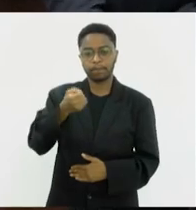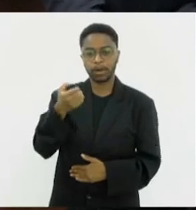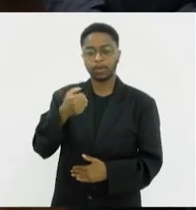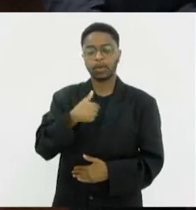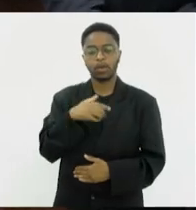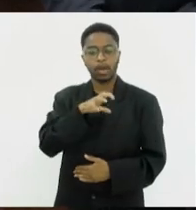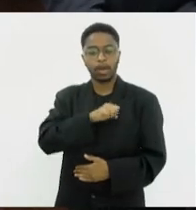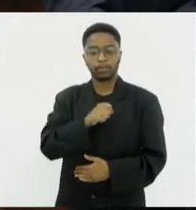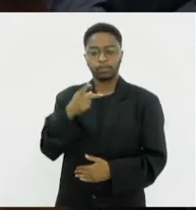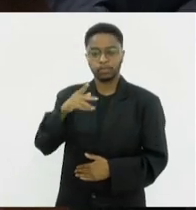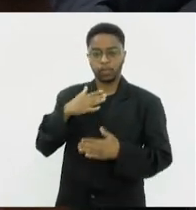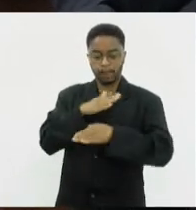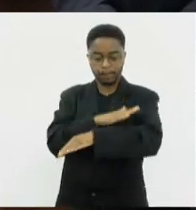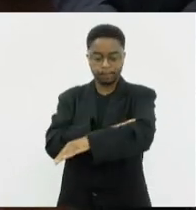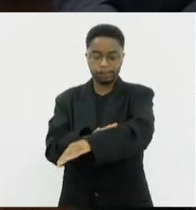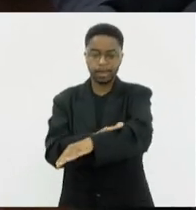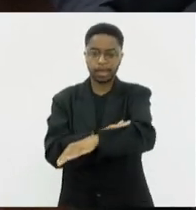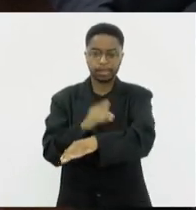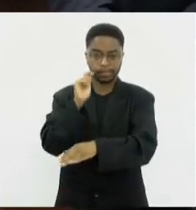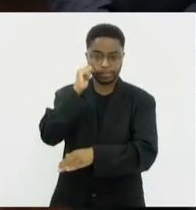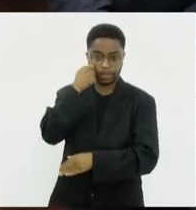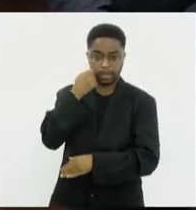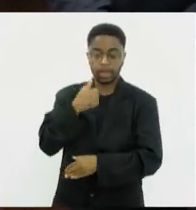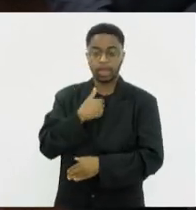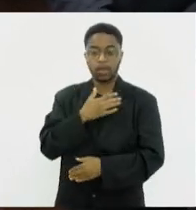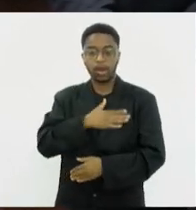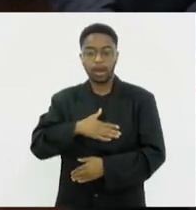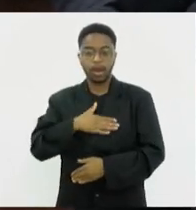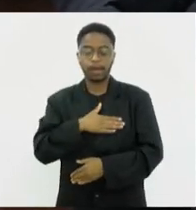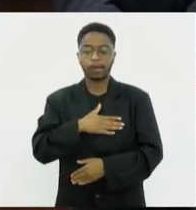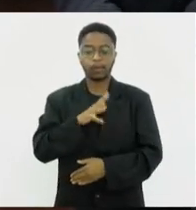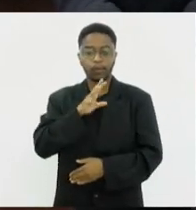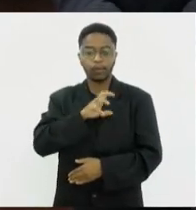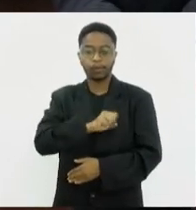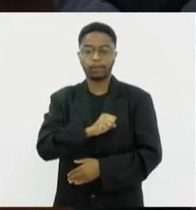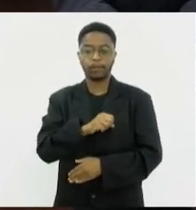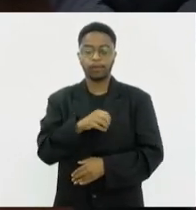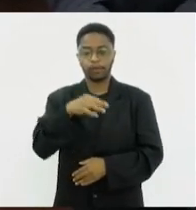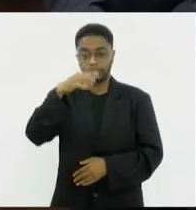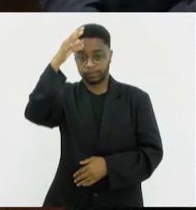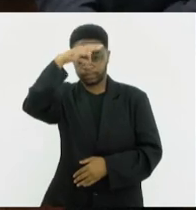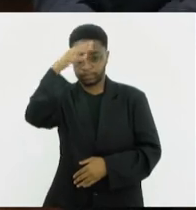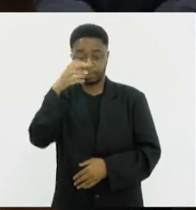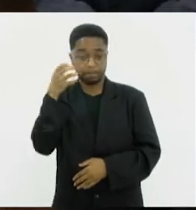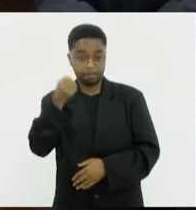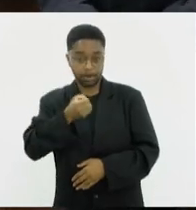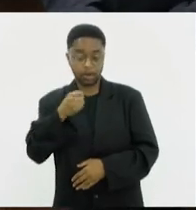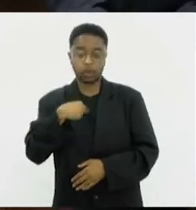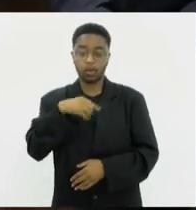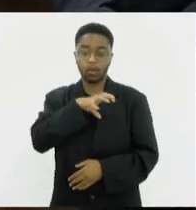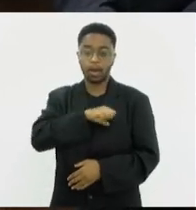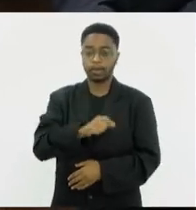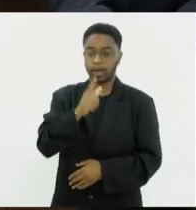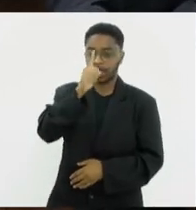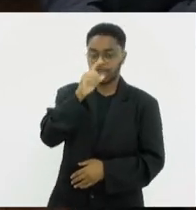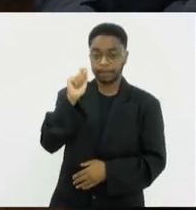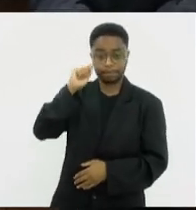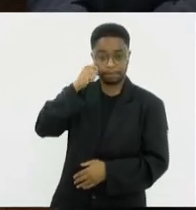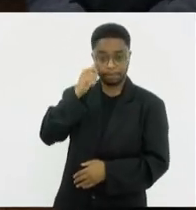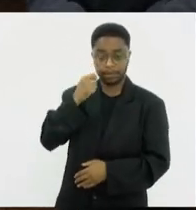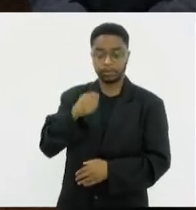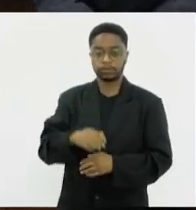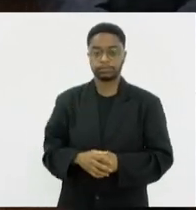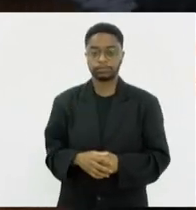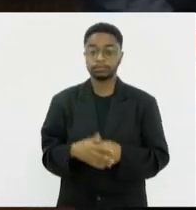tua pele, meu negro, adoro a tua buceta branca, adoro o teu pau preto. E, de